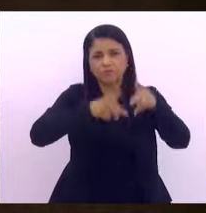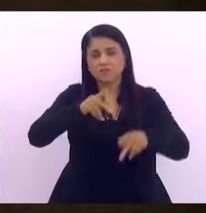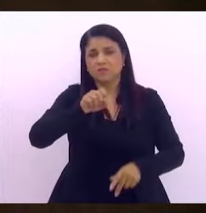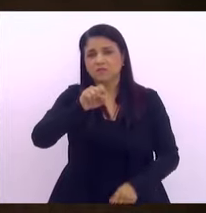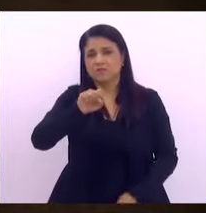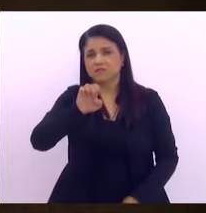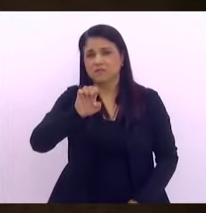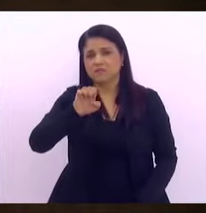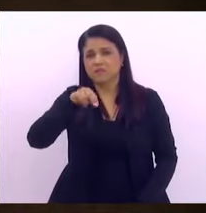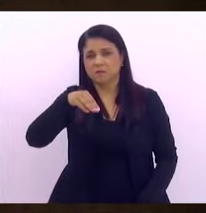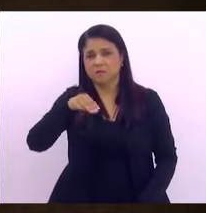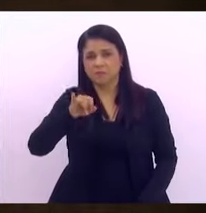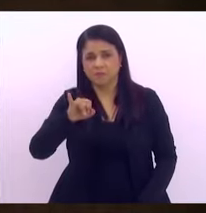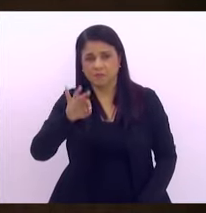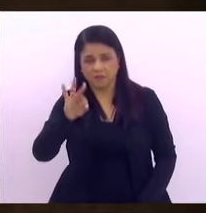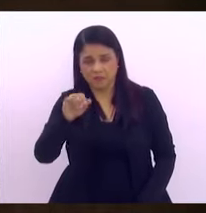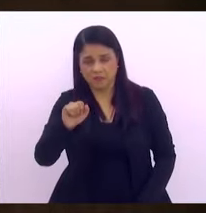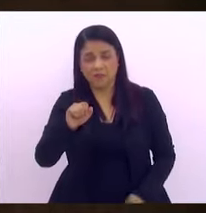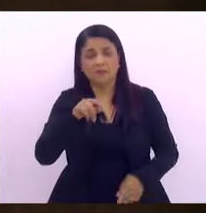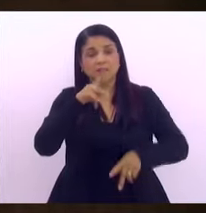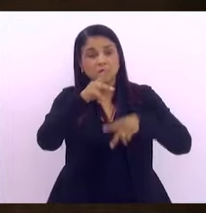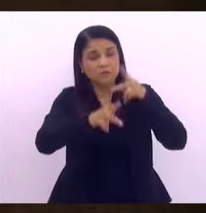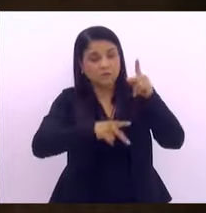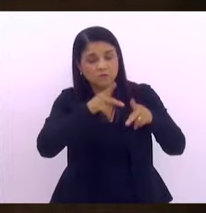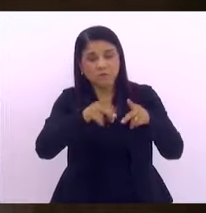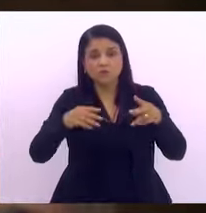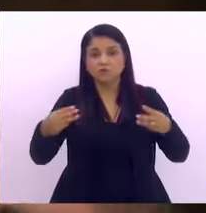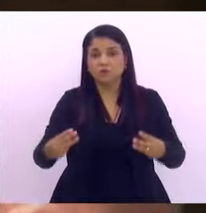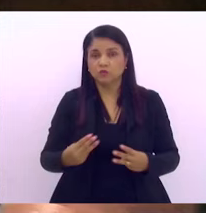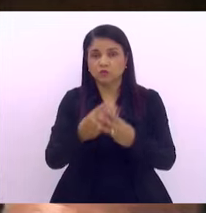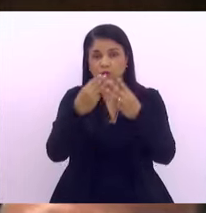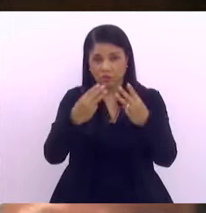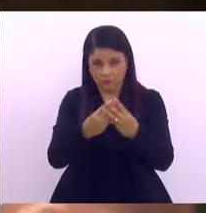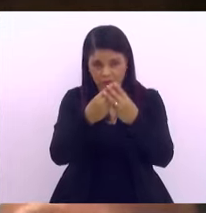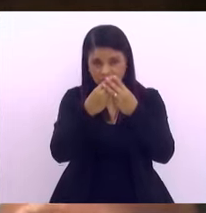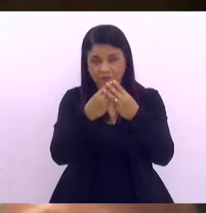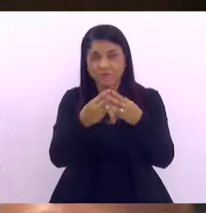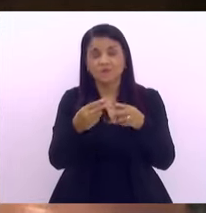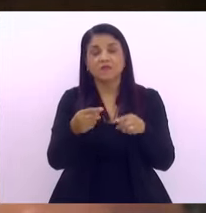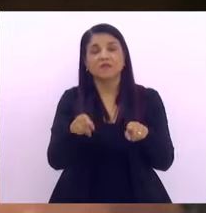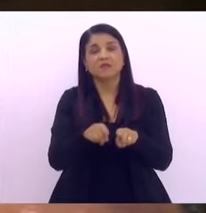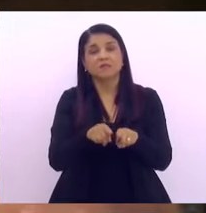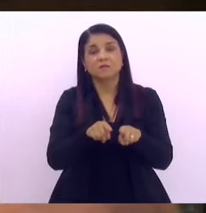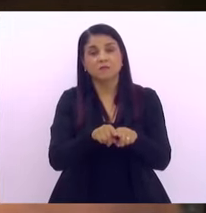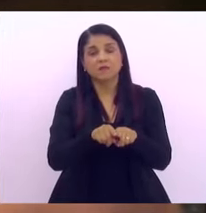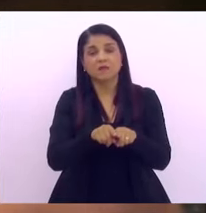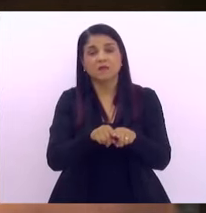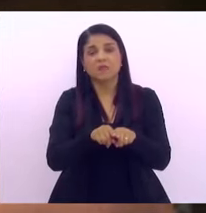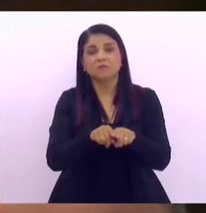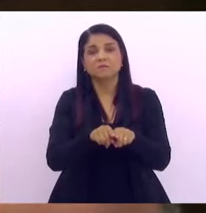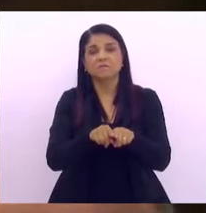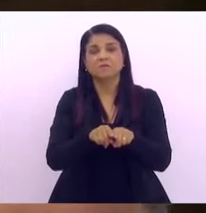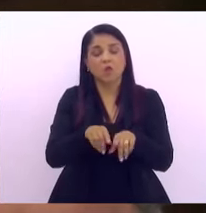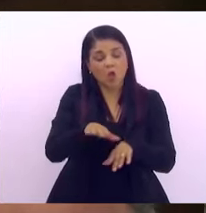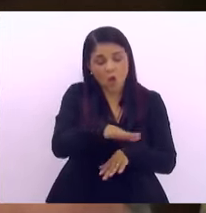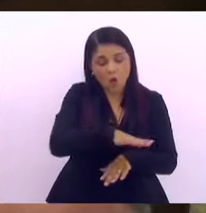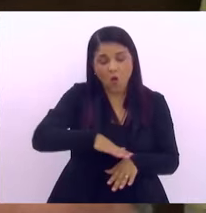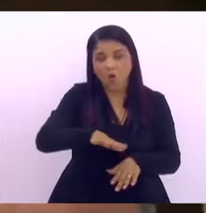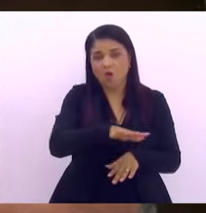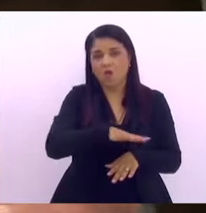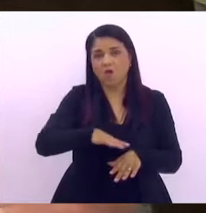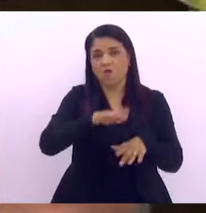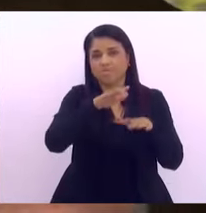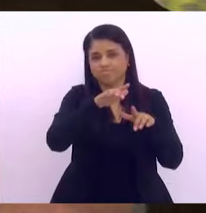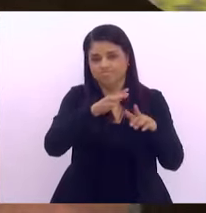mais especialmente do povo judeu, e que também dialoga diretamente com a ocupação do